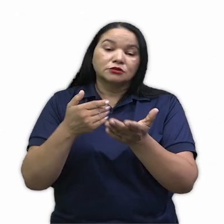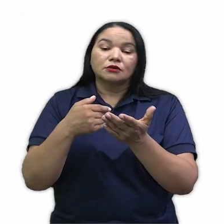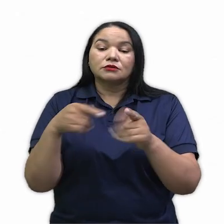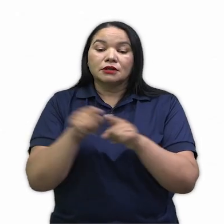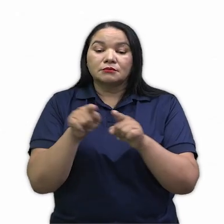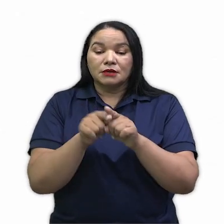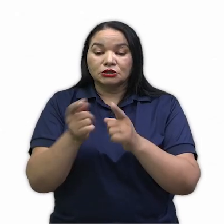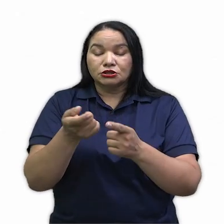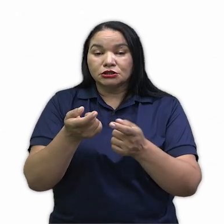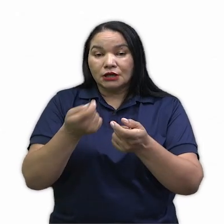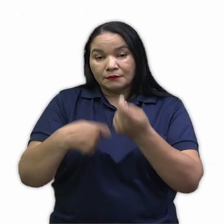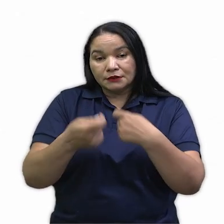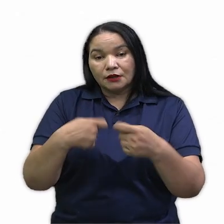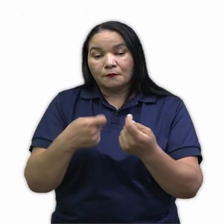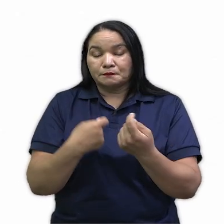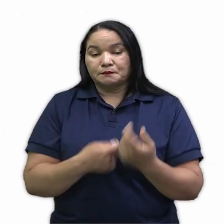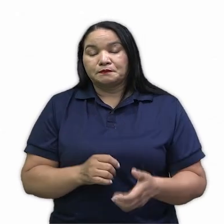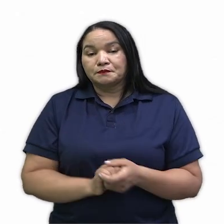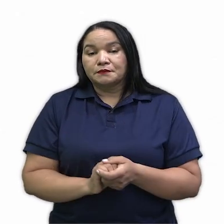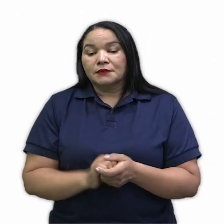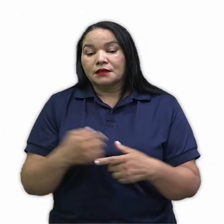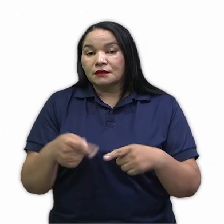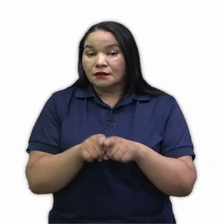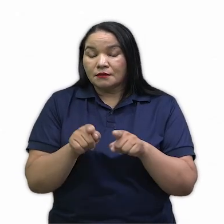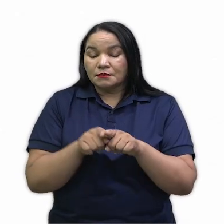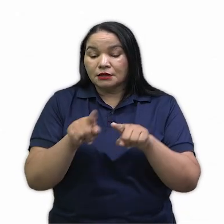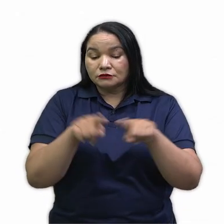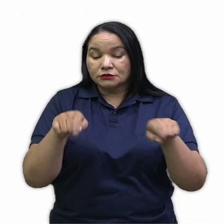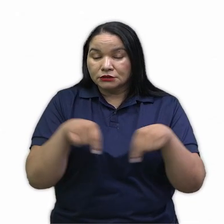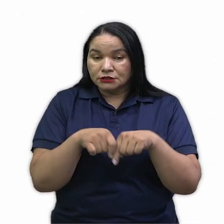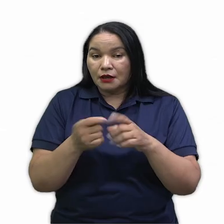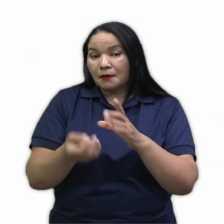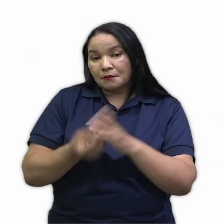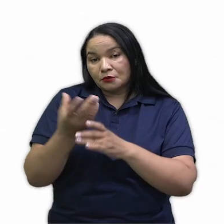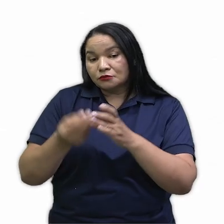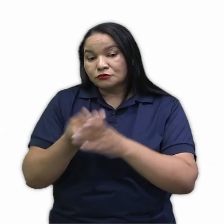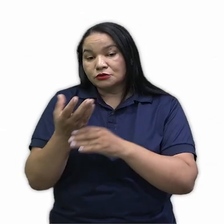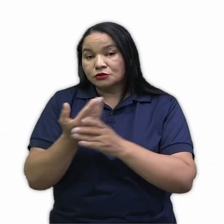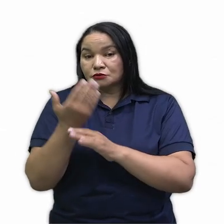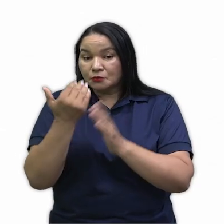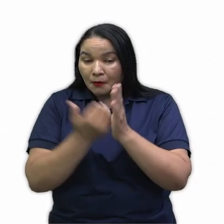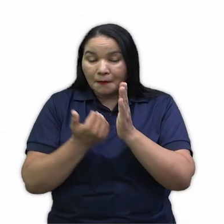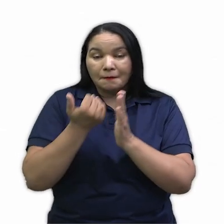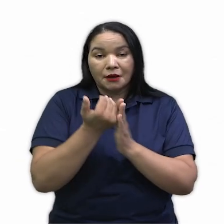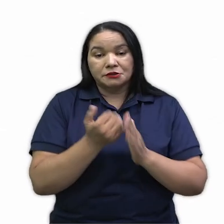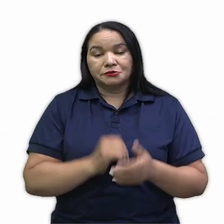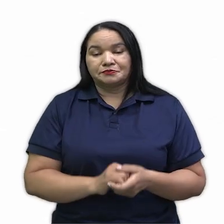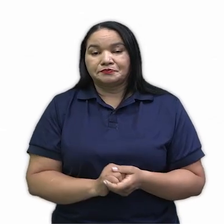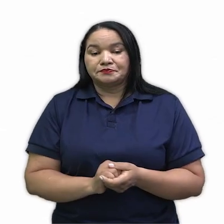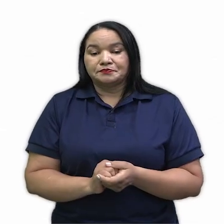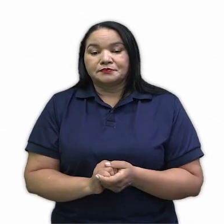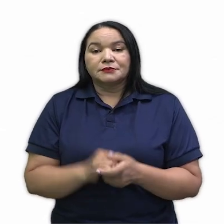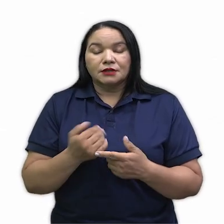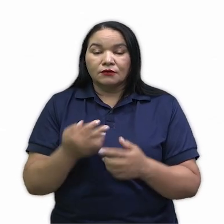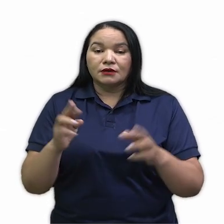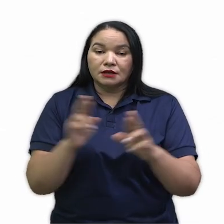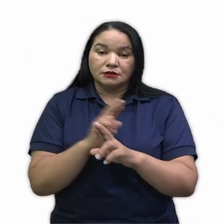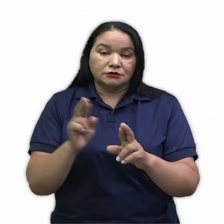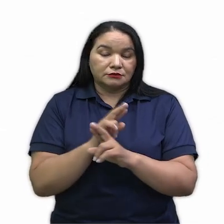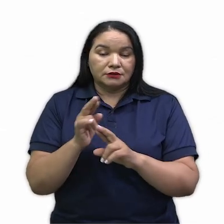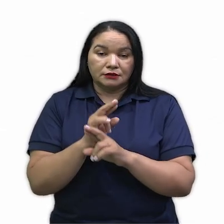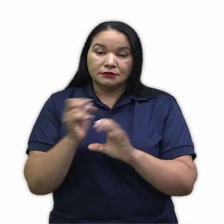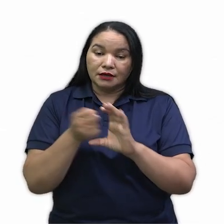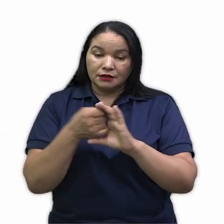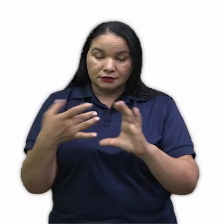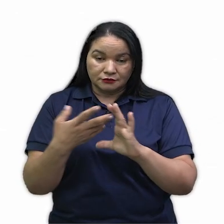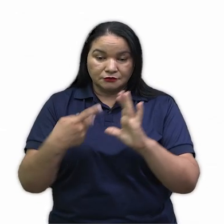proprietários daquelas terras que estão produzindo cada vez mais, tá? Isso relacionado aí a essas características